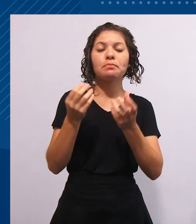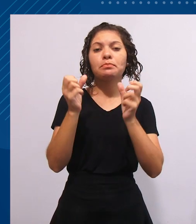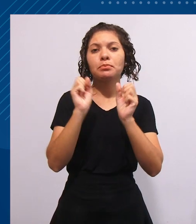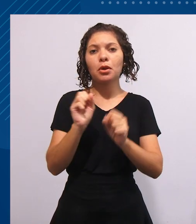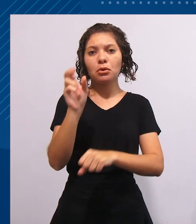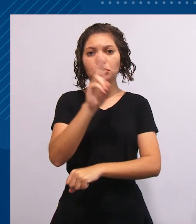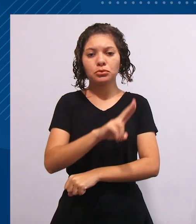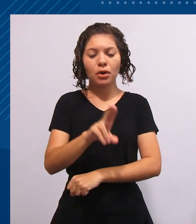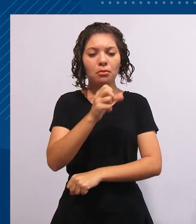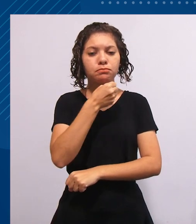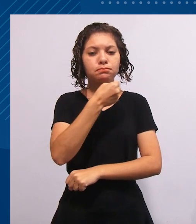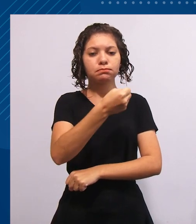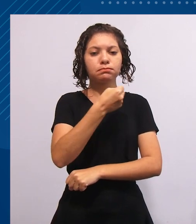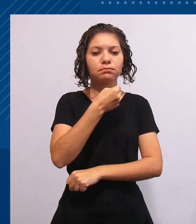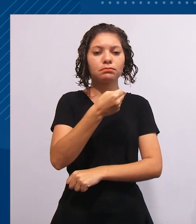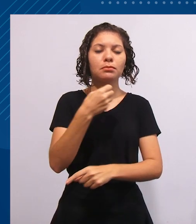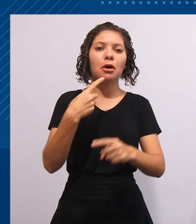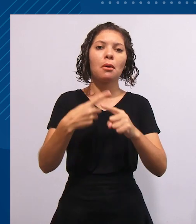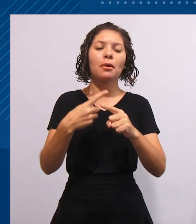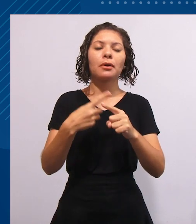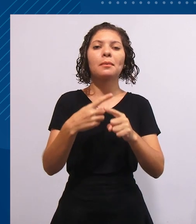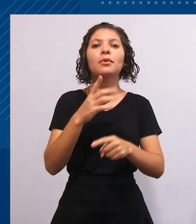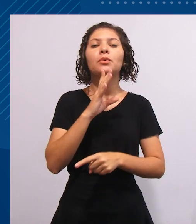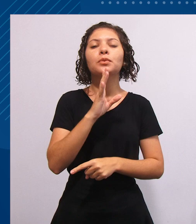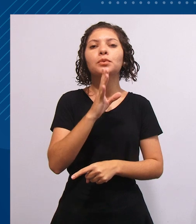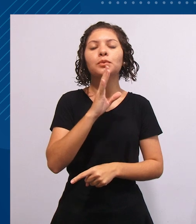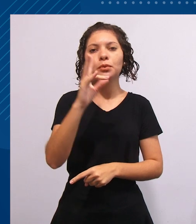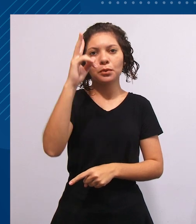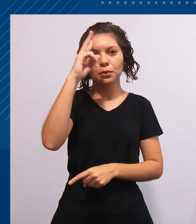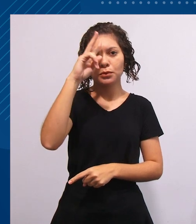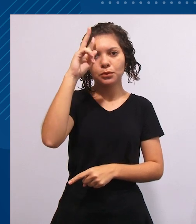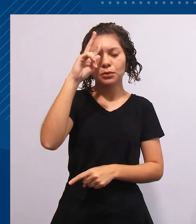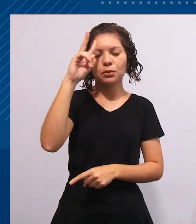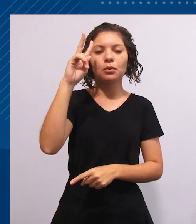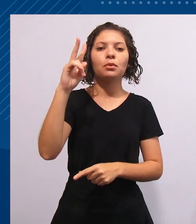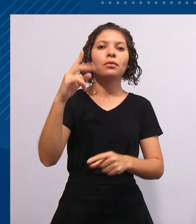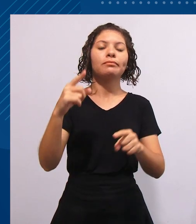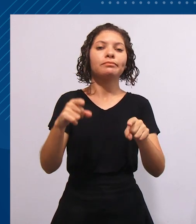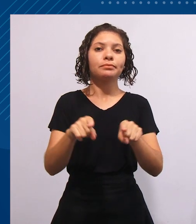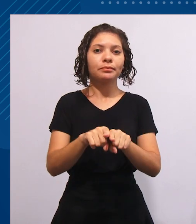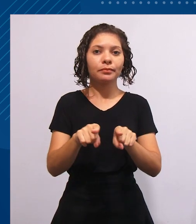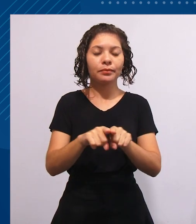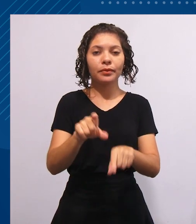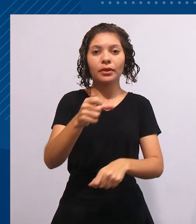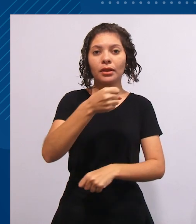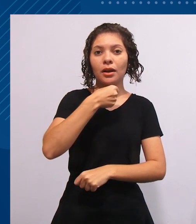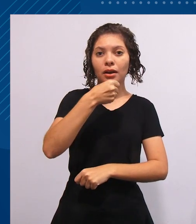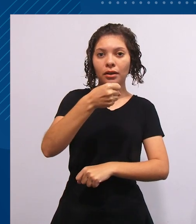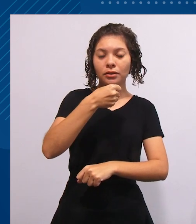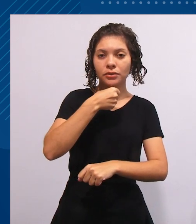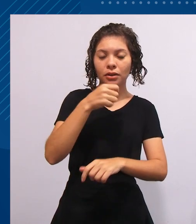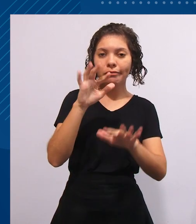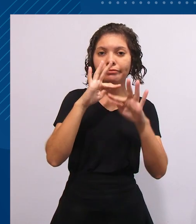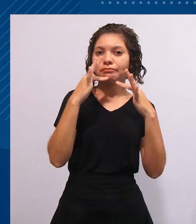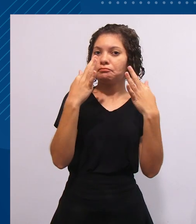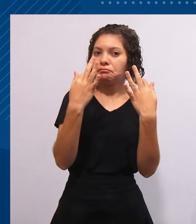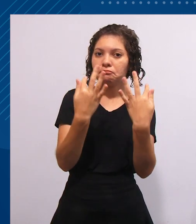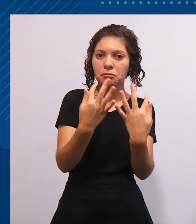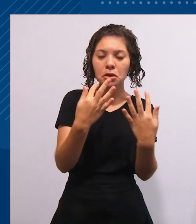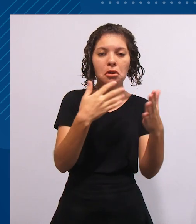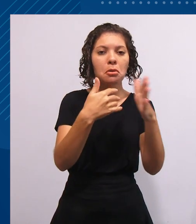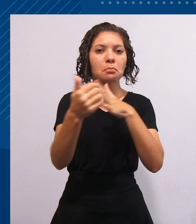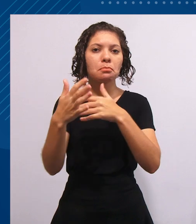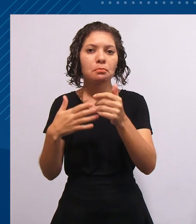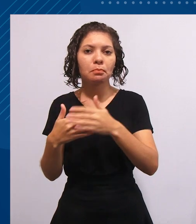conhecerem essa história e eh entrevistando enfim seus próprios parentes vizinhos vizinhas trabalhando com imagens